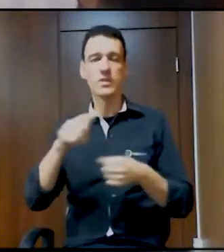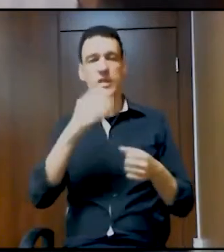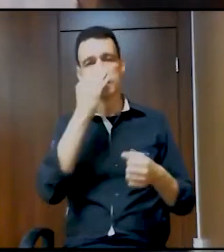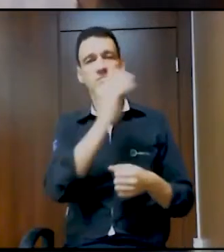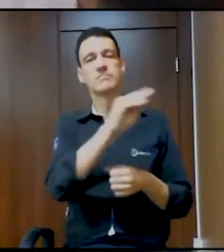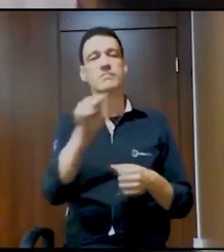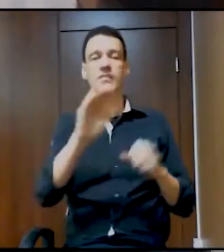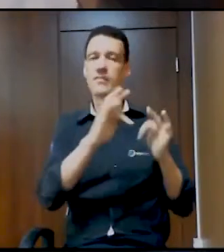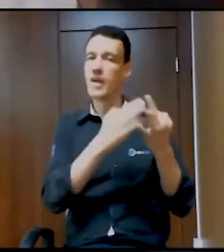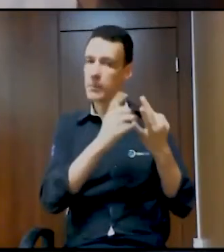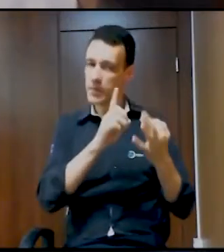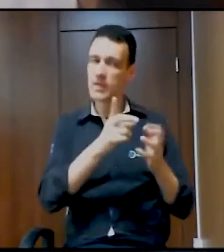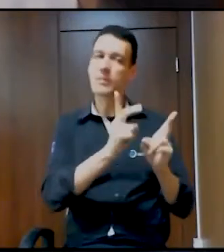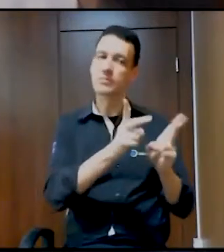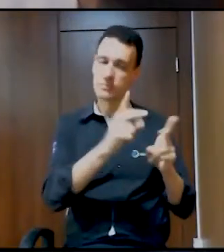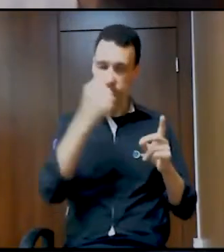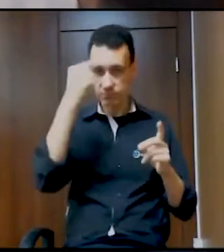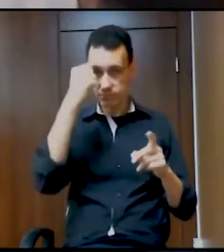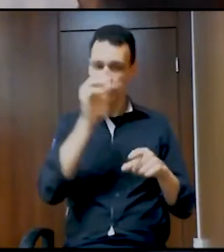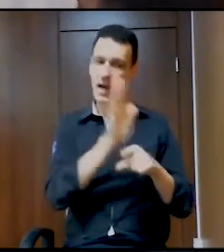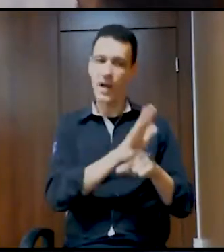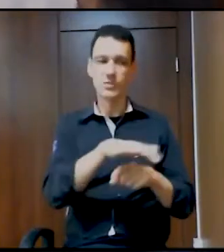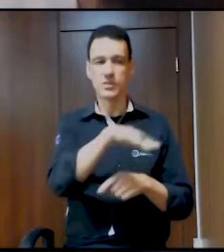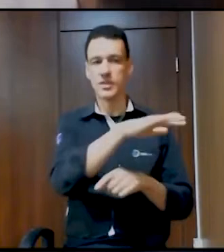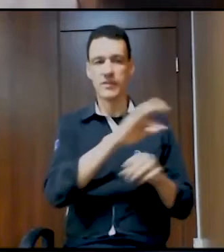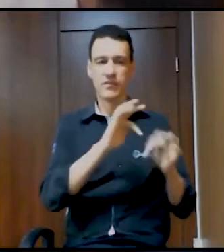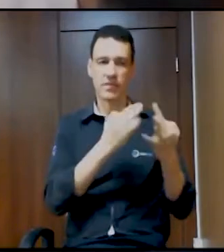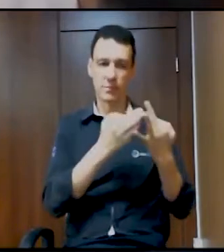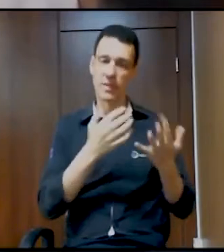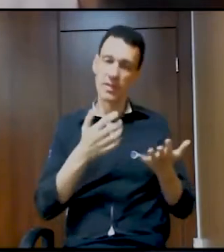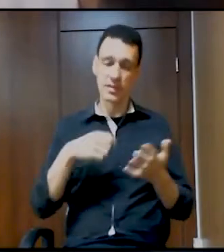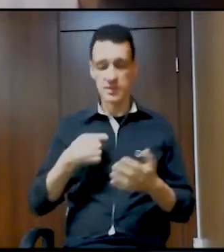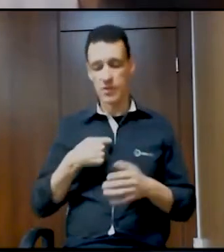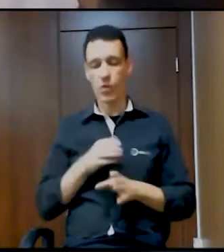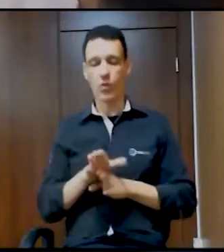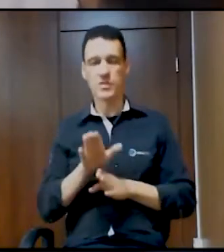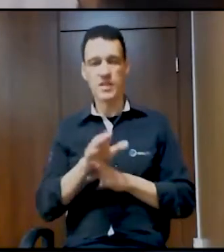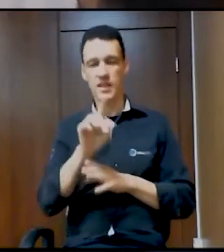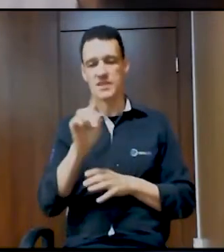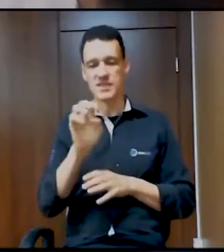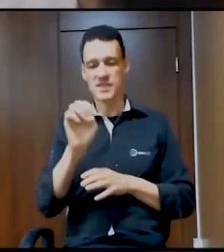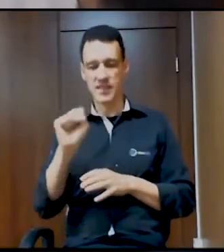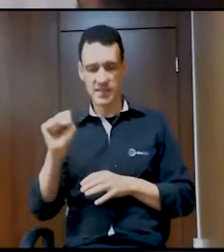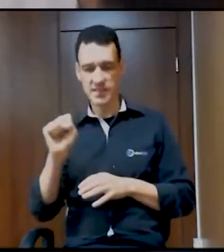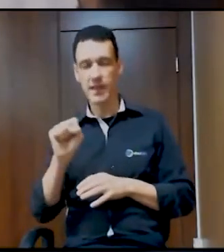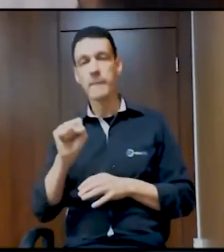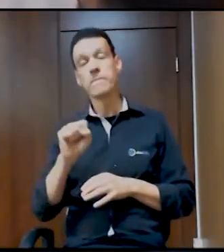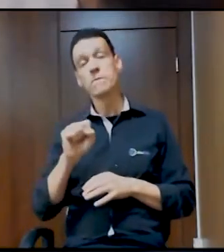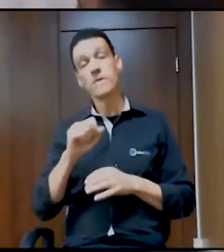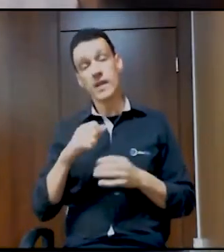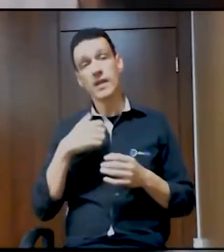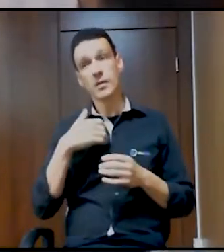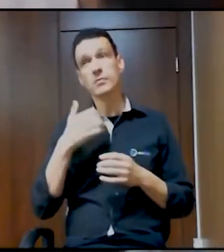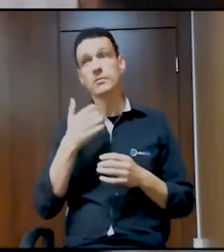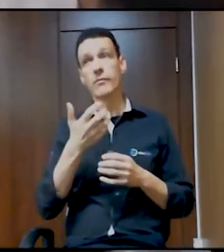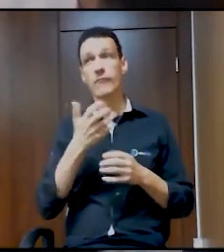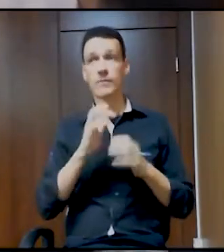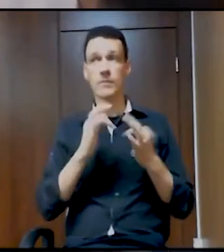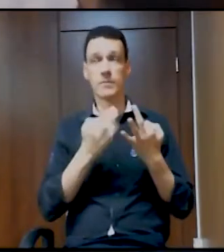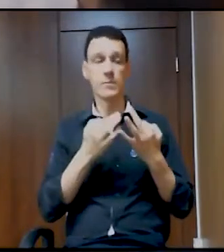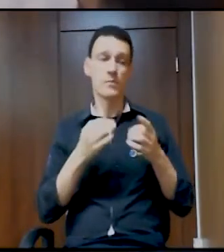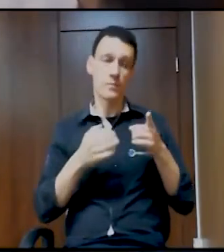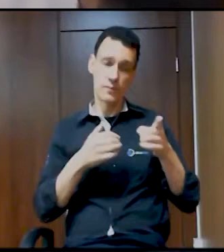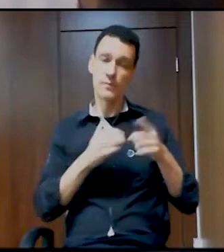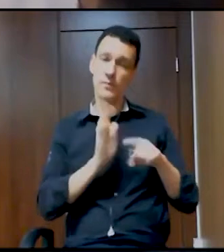habitação social. Isso é o meu apelo como conselheiro de ZEIS, para que essas famílias venham ser inscritas, né,